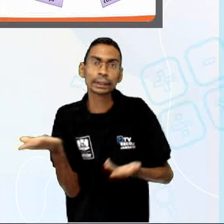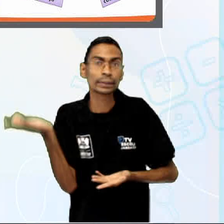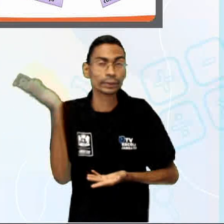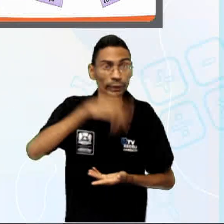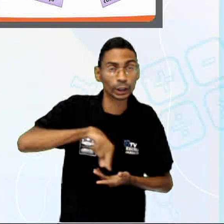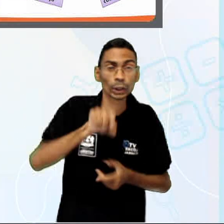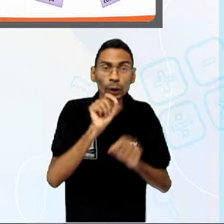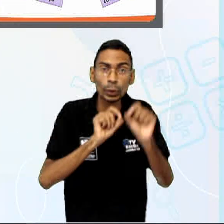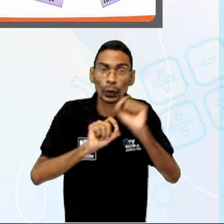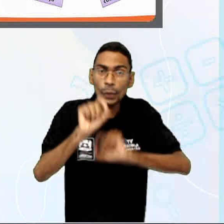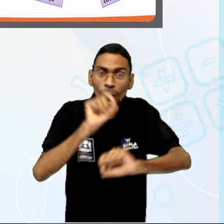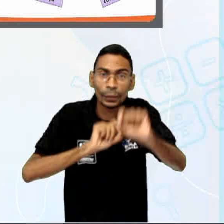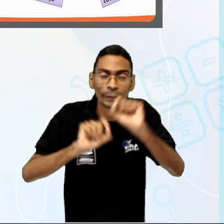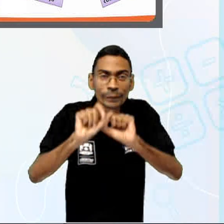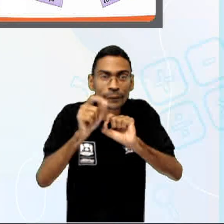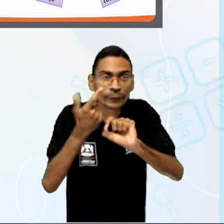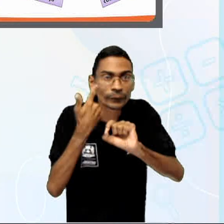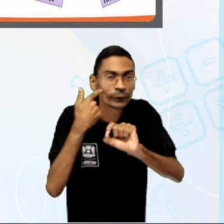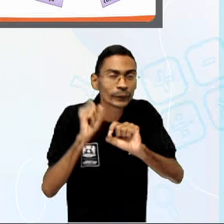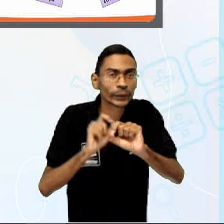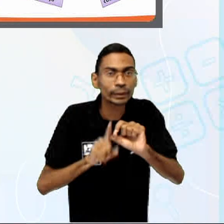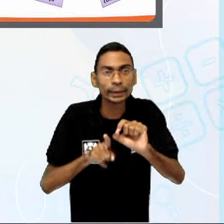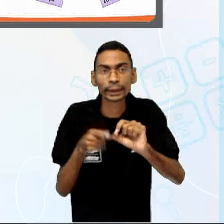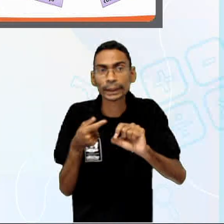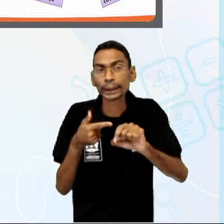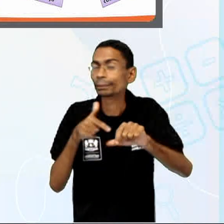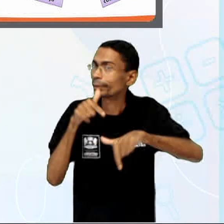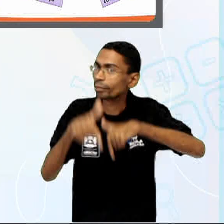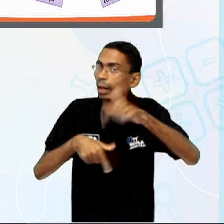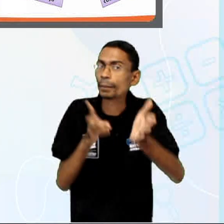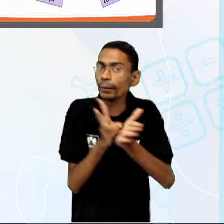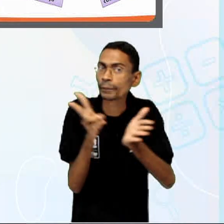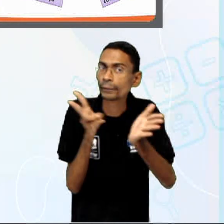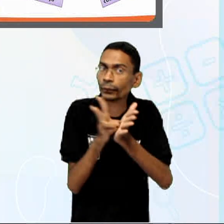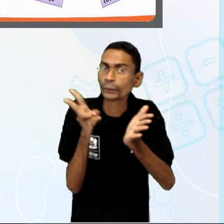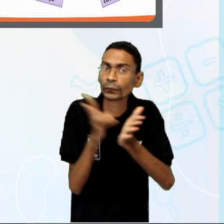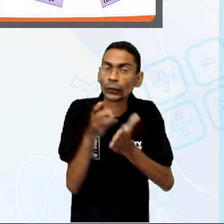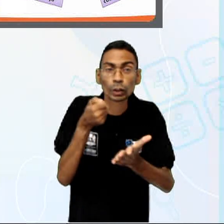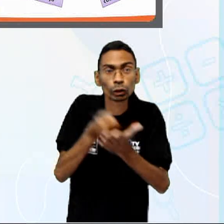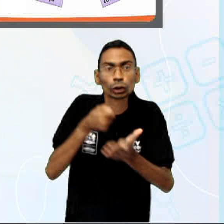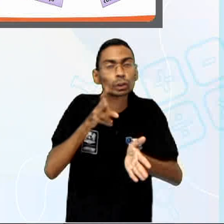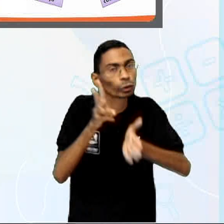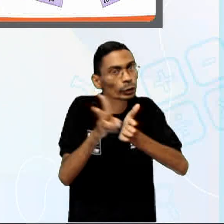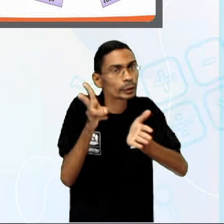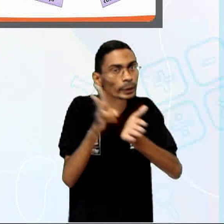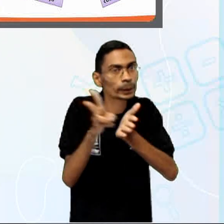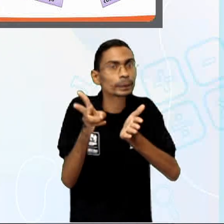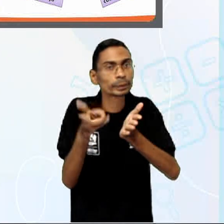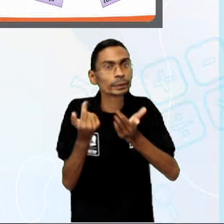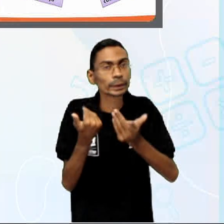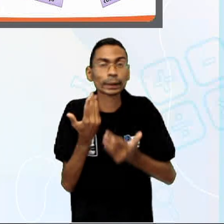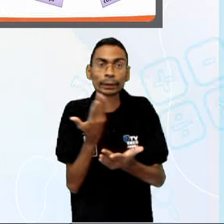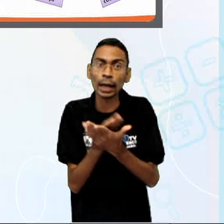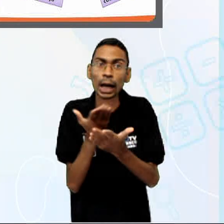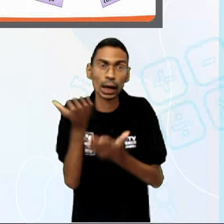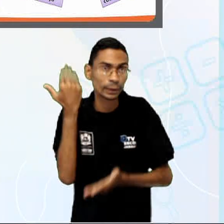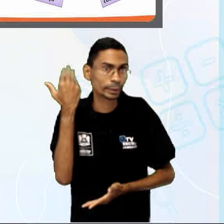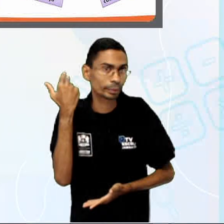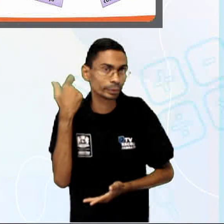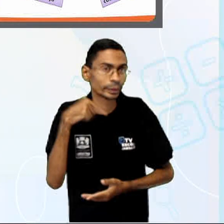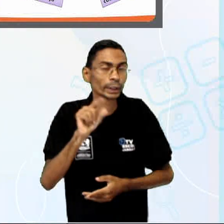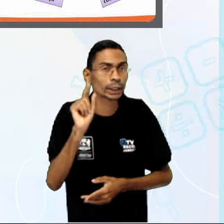utilizar a mão de obra indígena no trabalho das missões jesuíticas. A gente ouviu isso lá na aula sobre